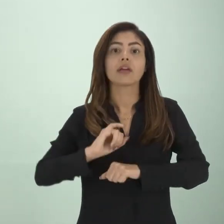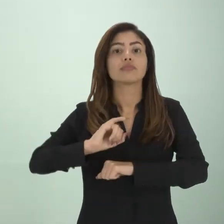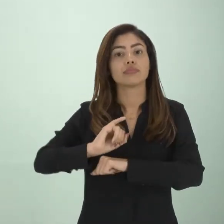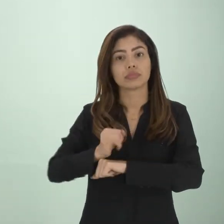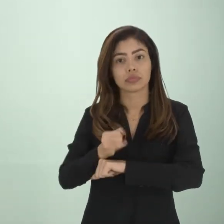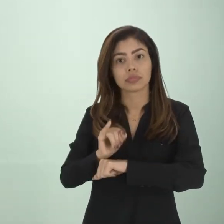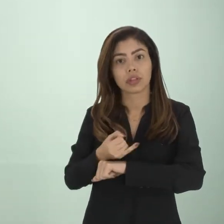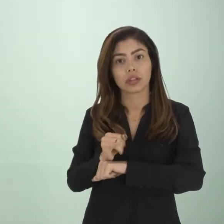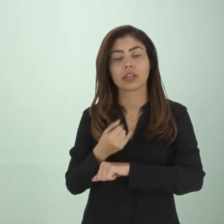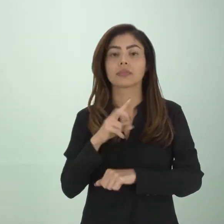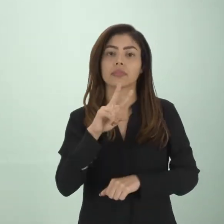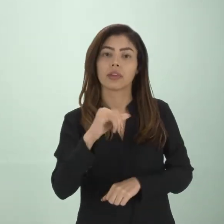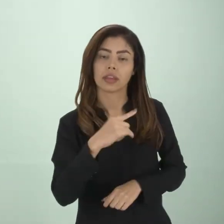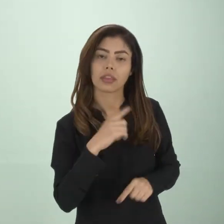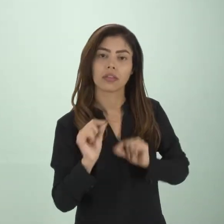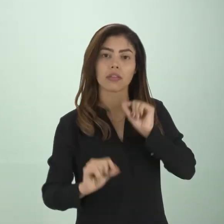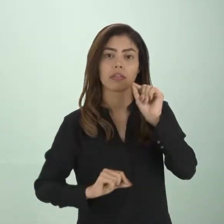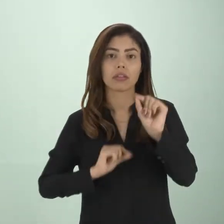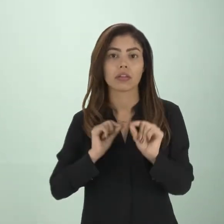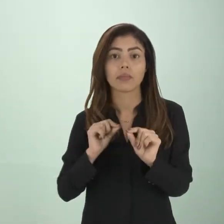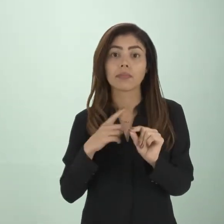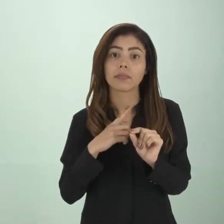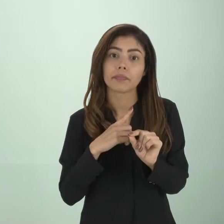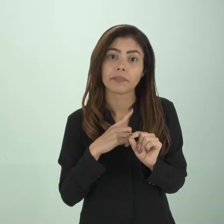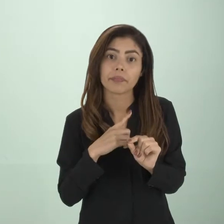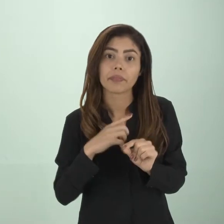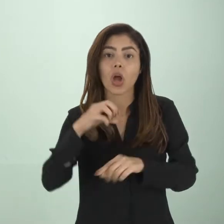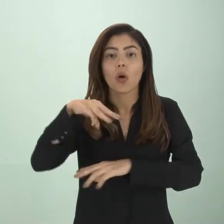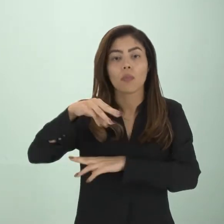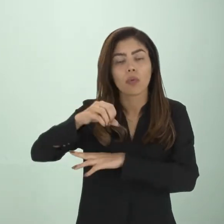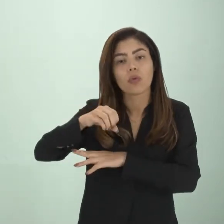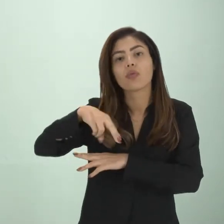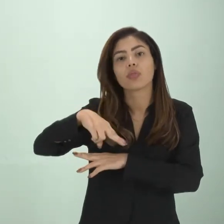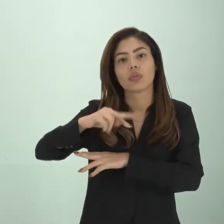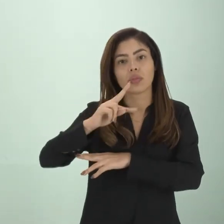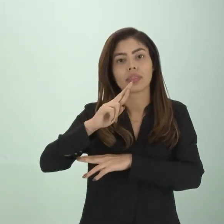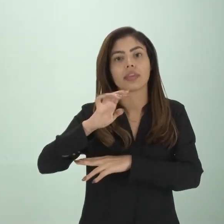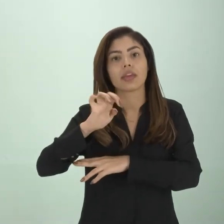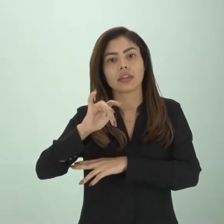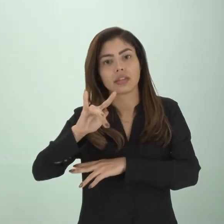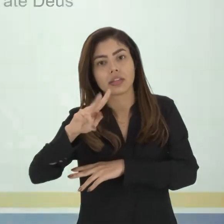judaísmo, nós temos aí as religiões monoteístas, elas